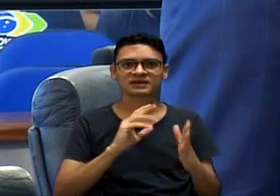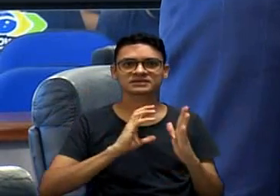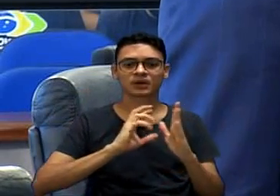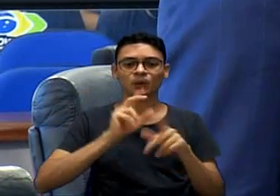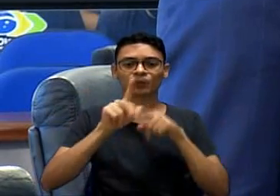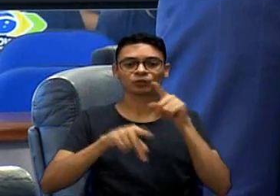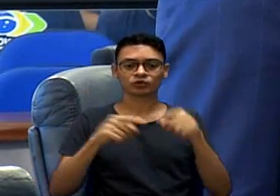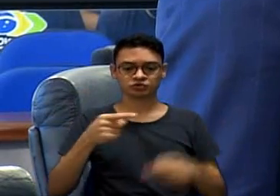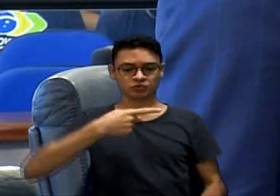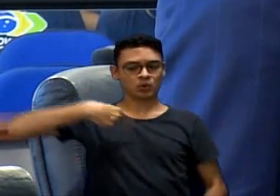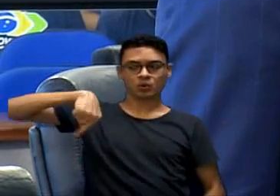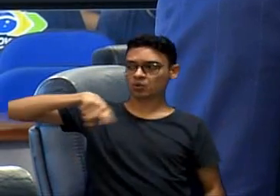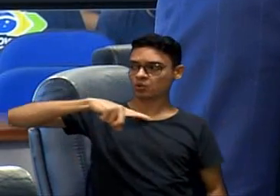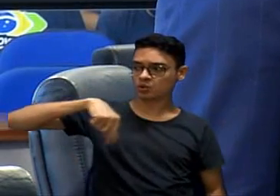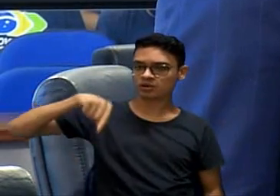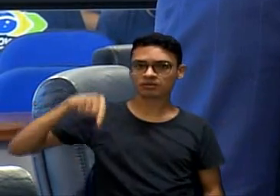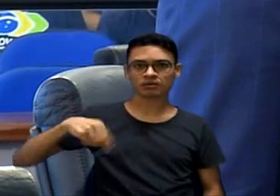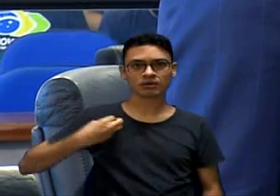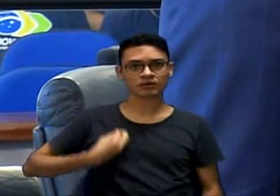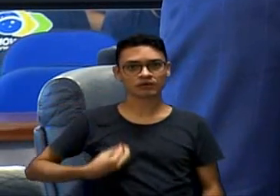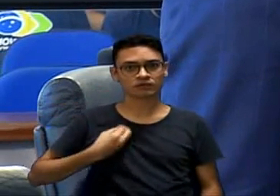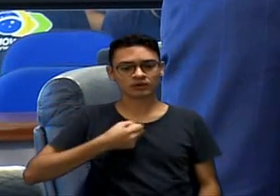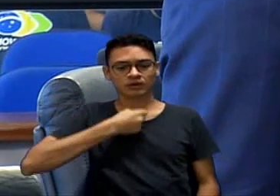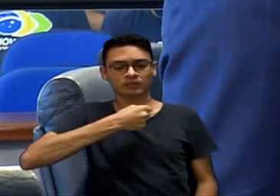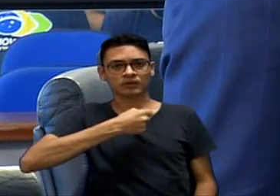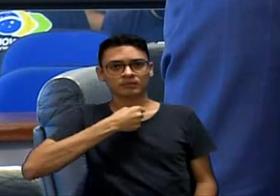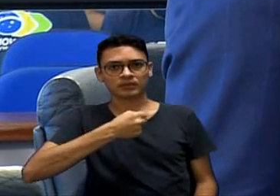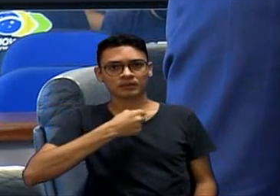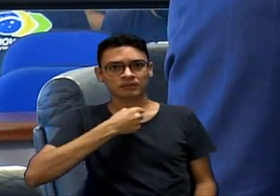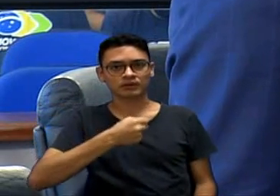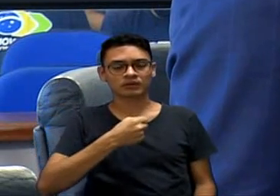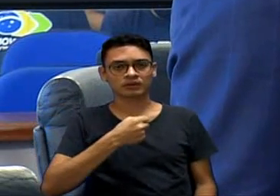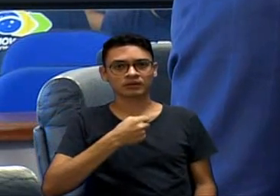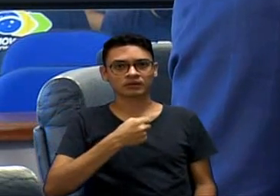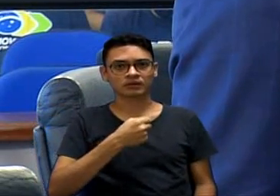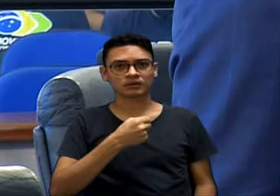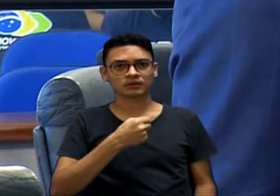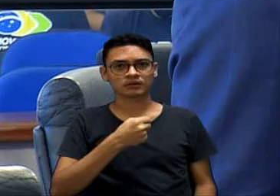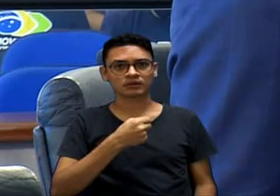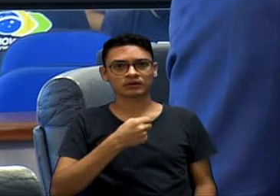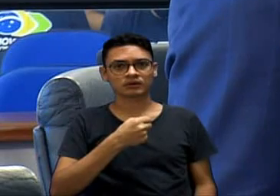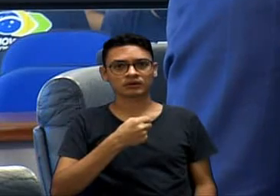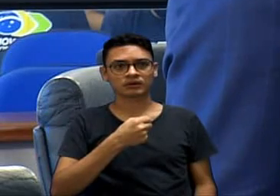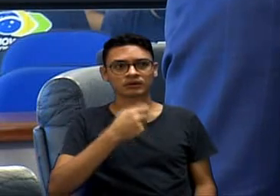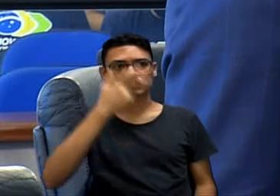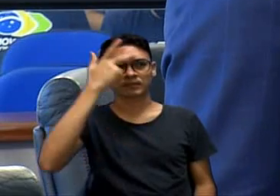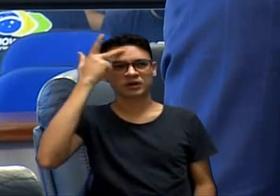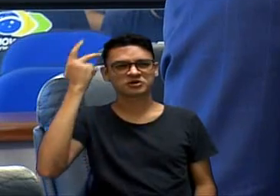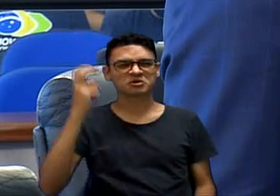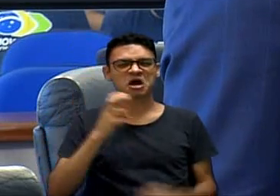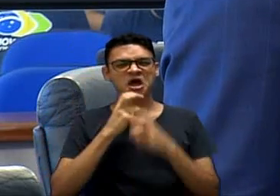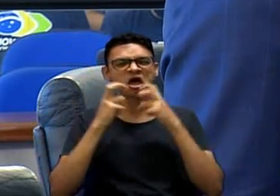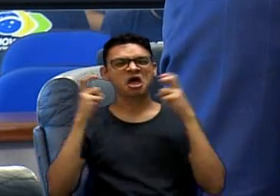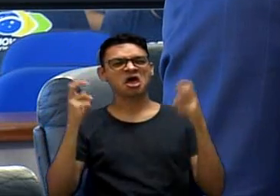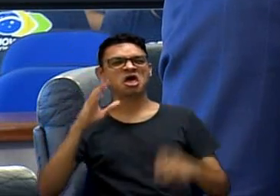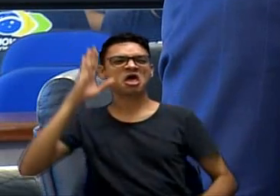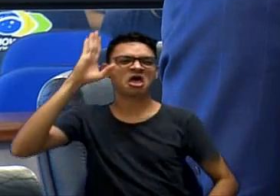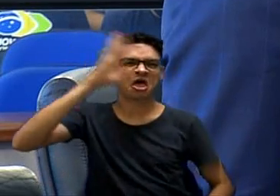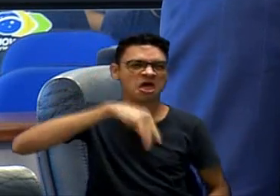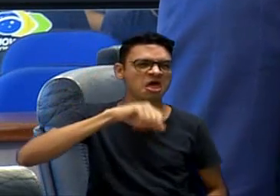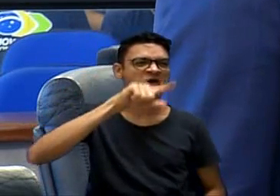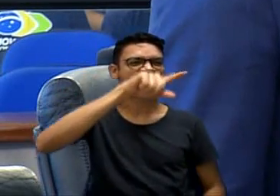estão, que utilizaram o microfone, eles foram vaiados, foram